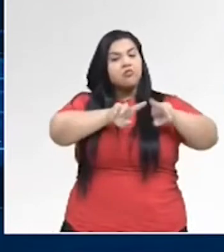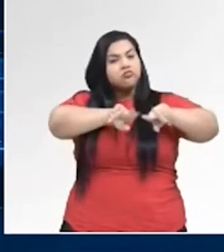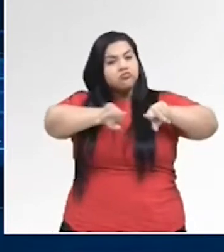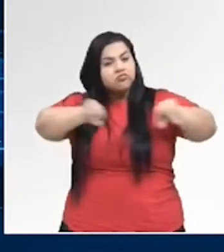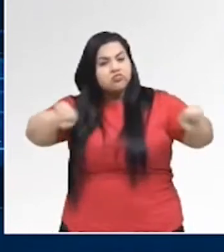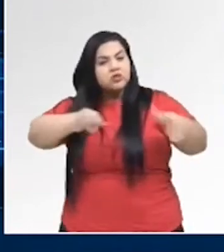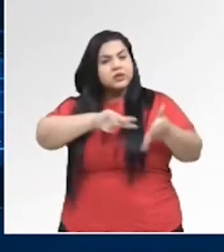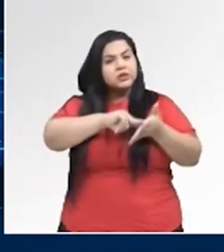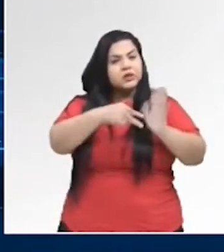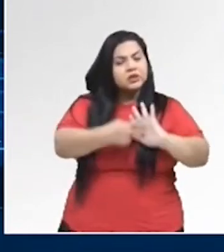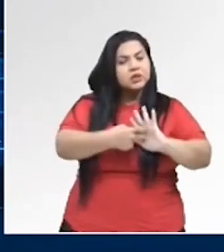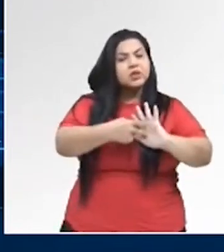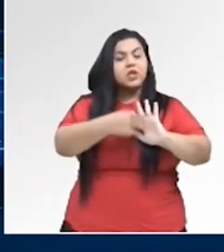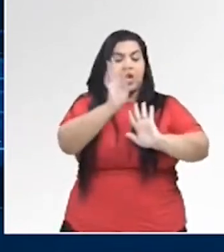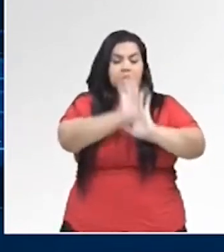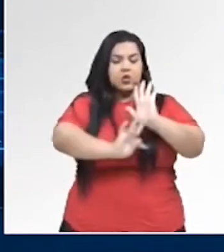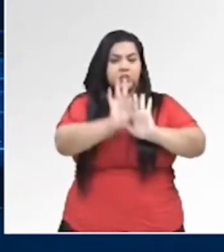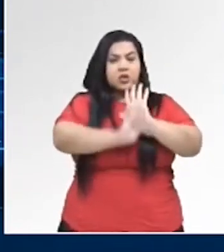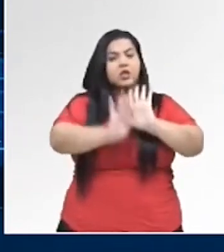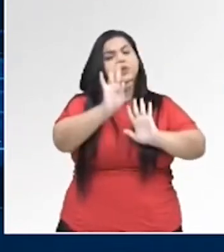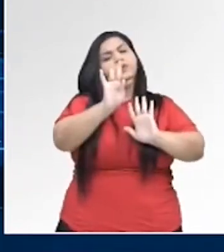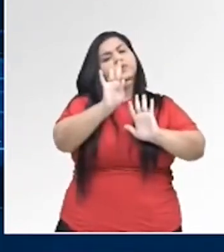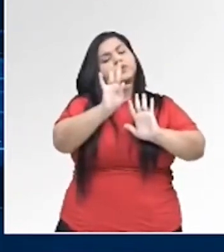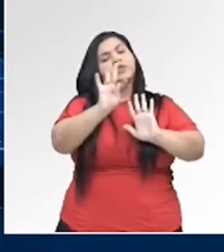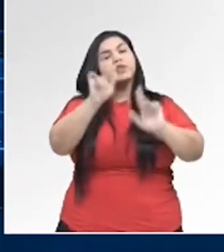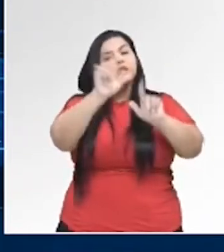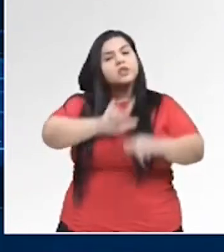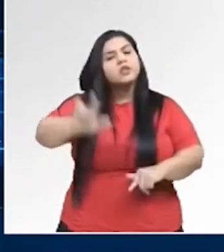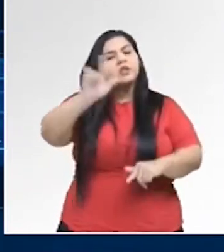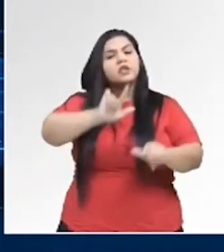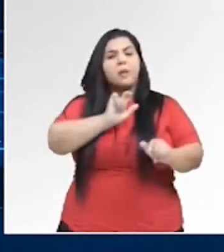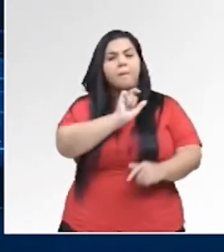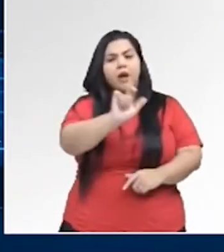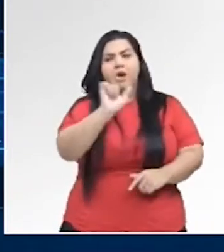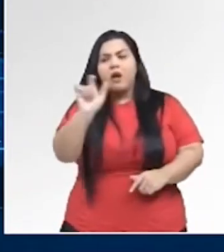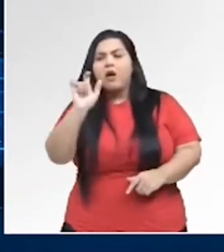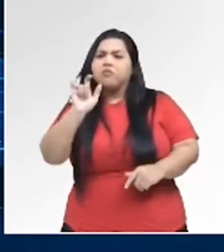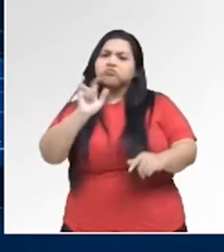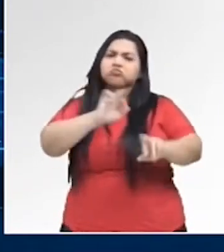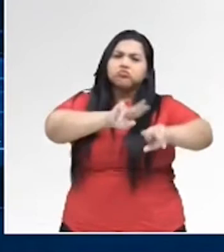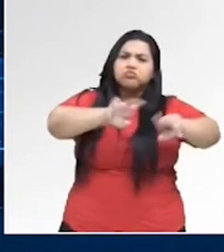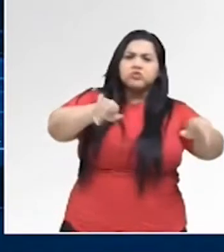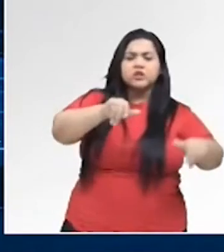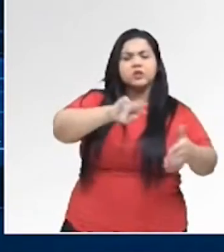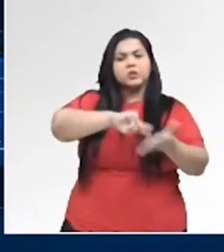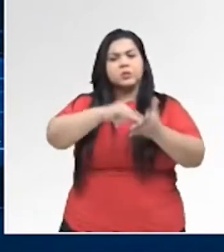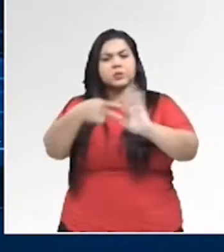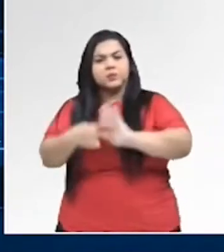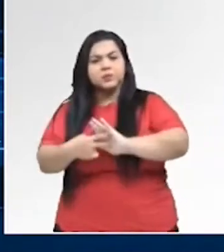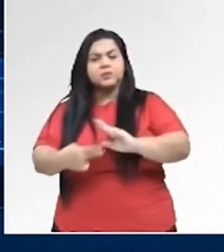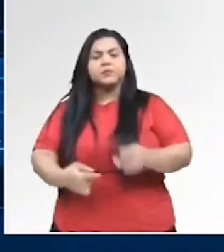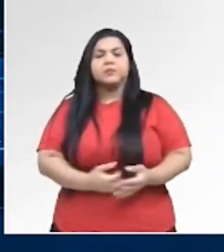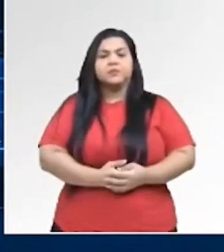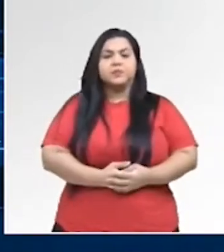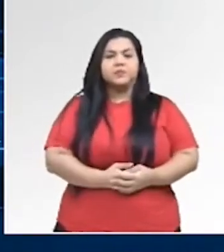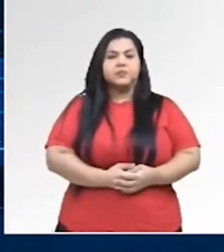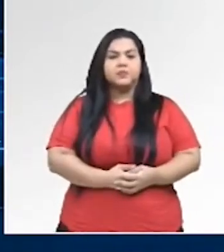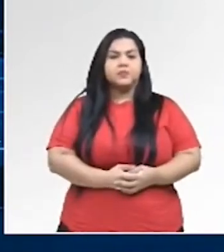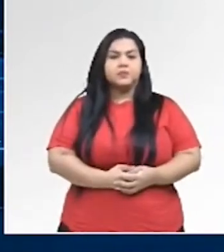Plurissignificação. Nos textos literários, as palavras assumem diferentes significados.